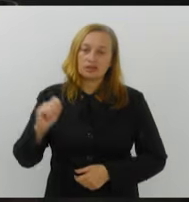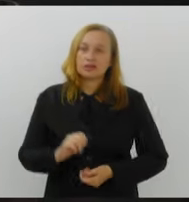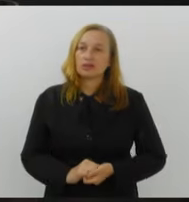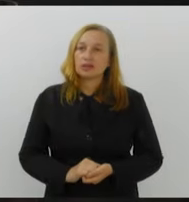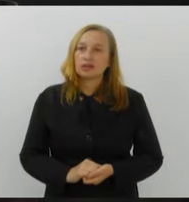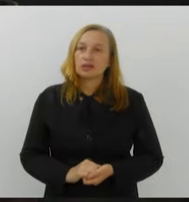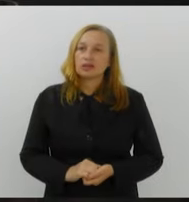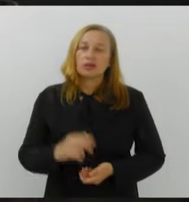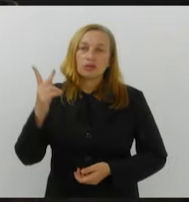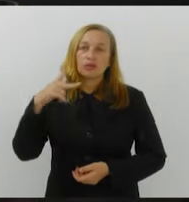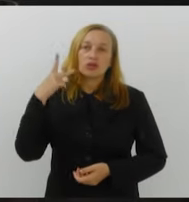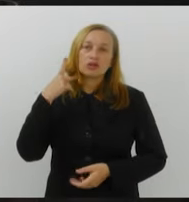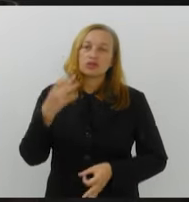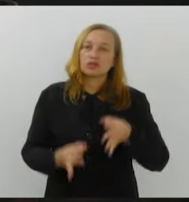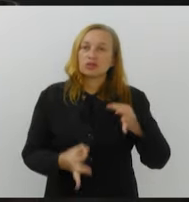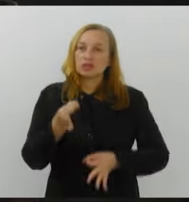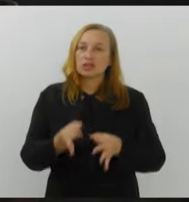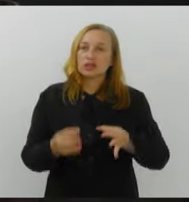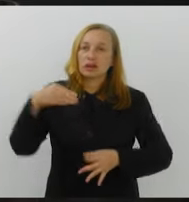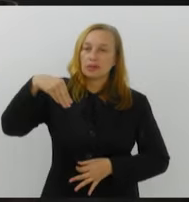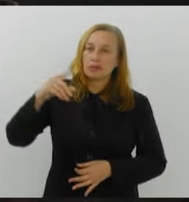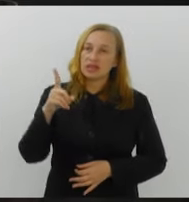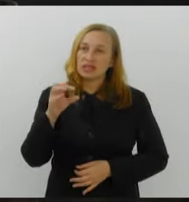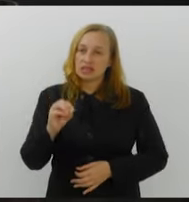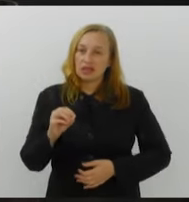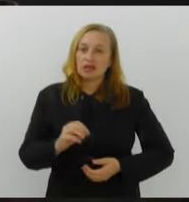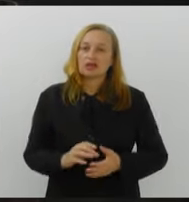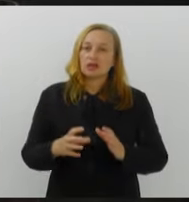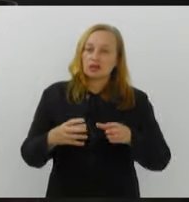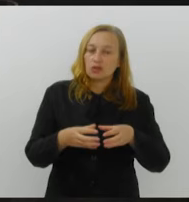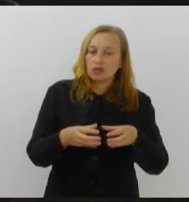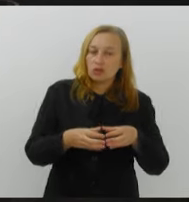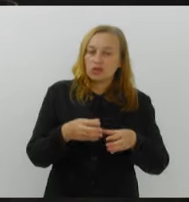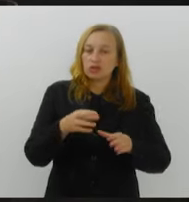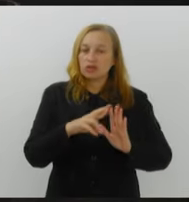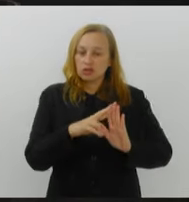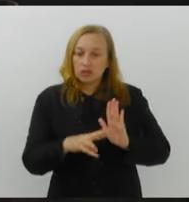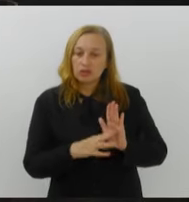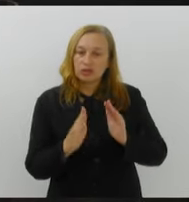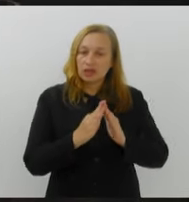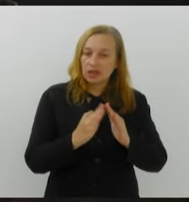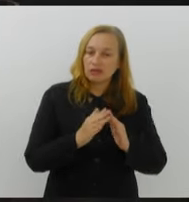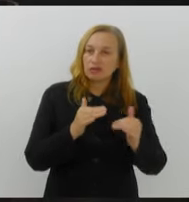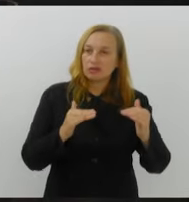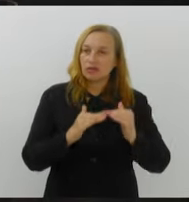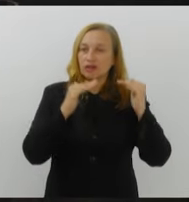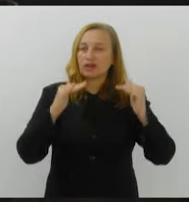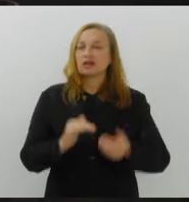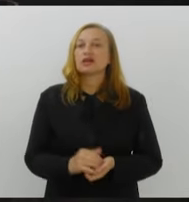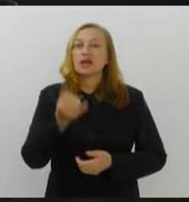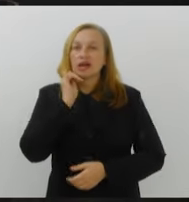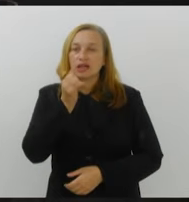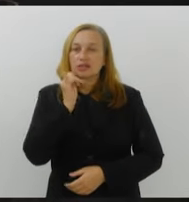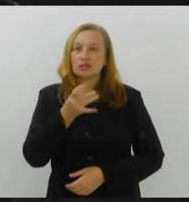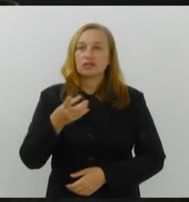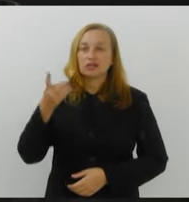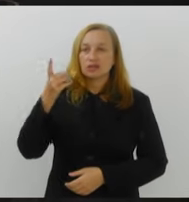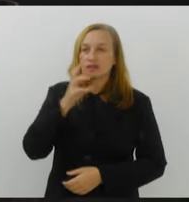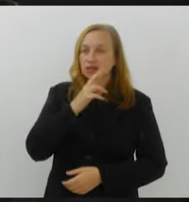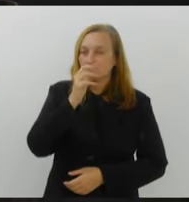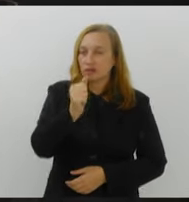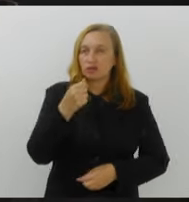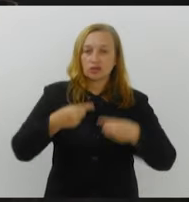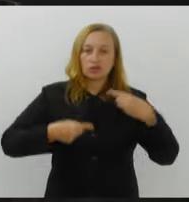procurador de justiça Marcelo Rocha Monteiro. Pareceres das comissões de normas internas, proposição externa, favorável. Relator, deputado Rodrigo Amorim.